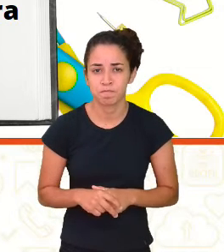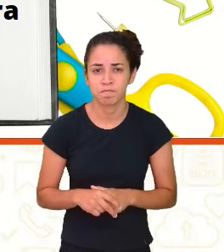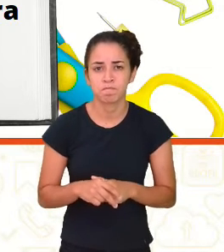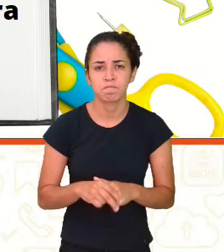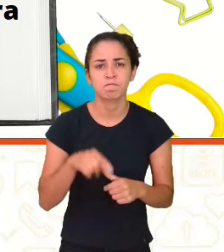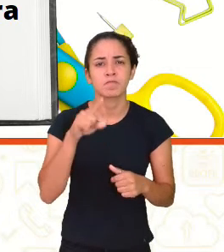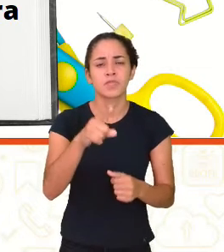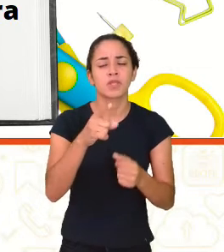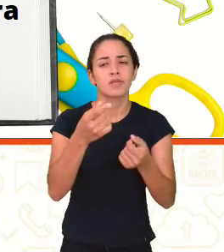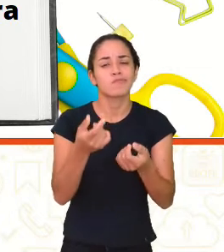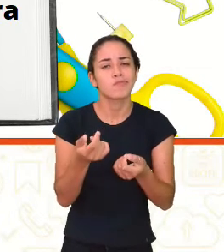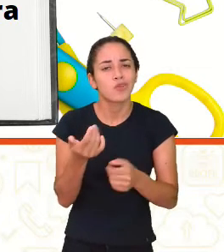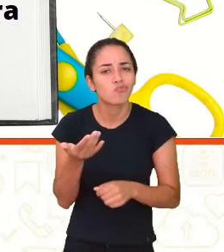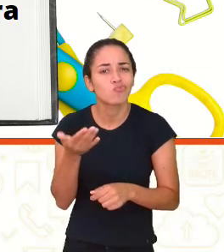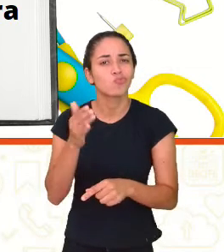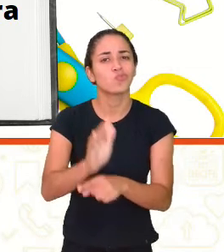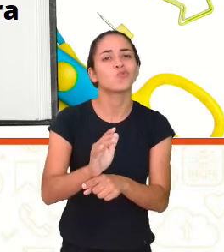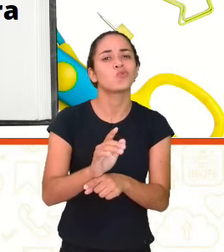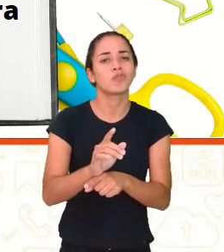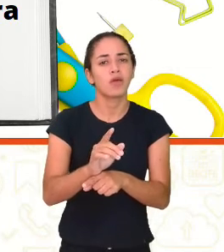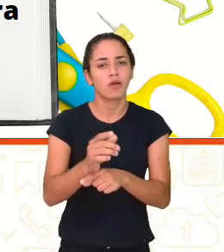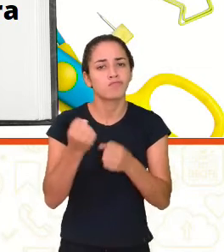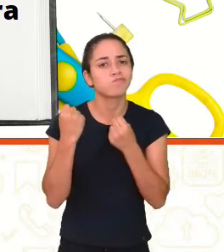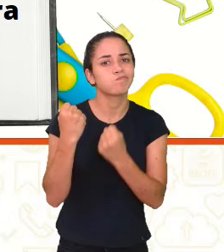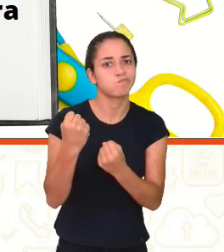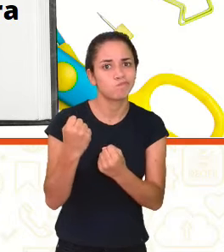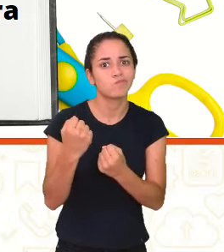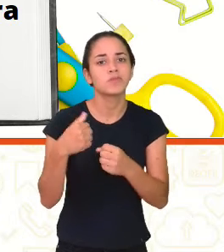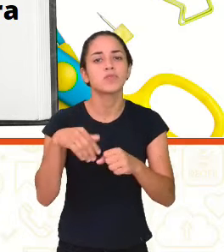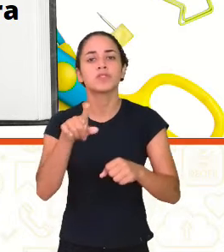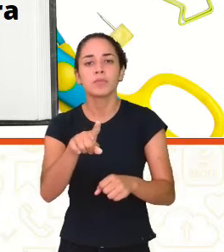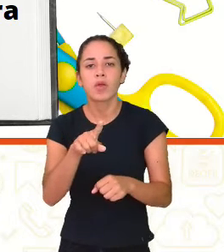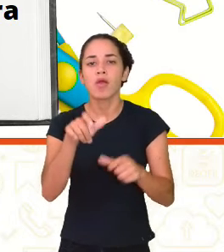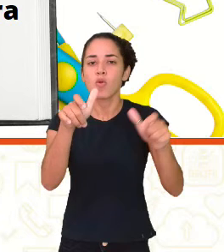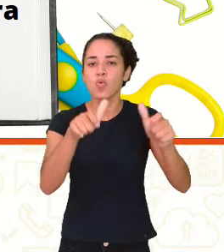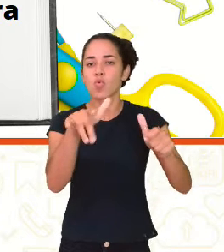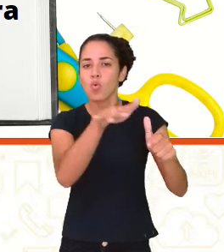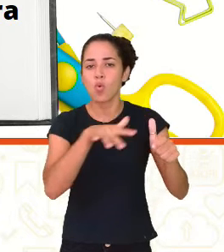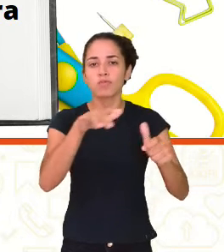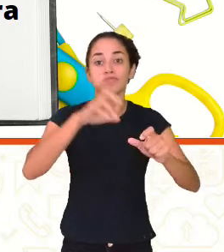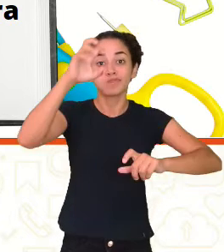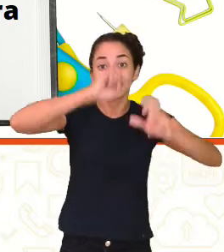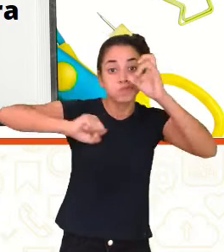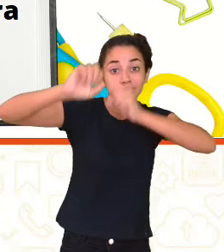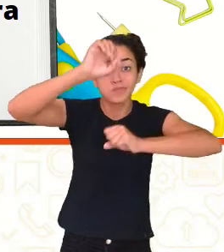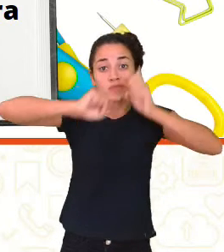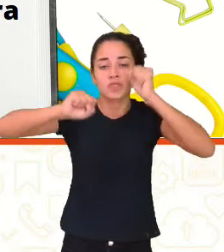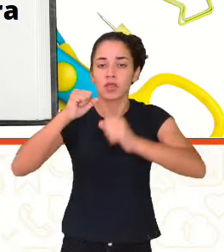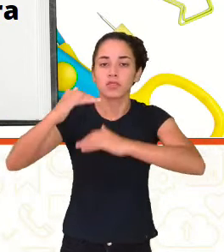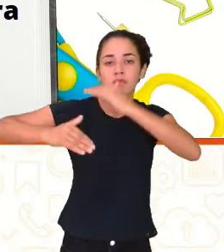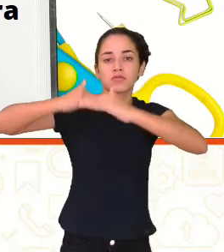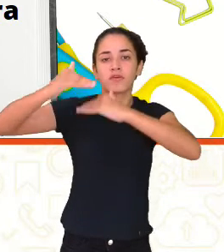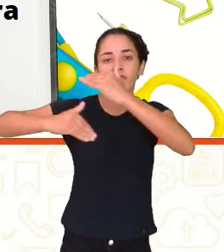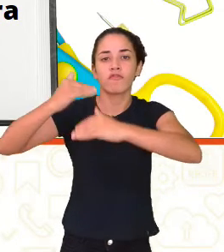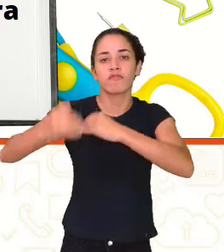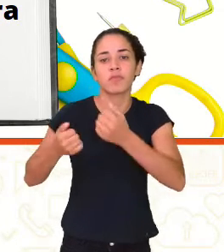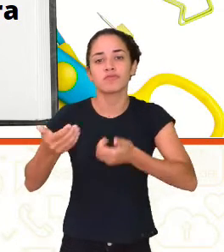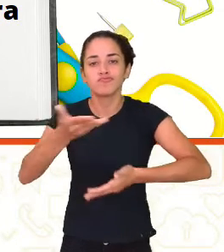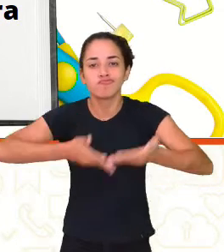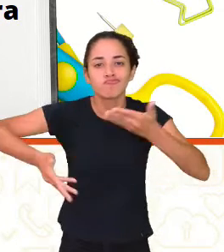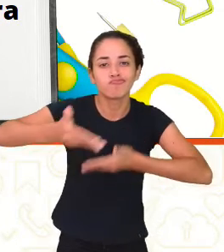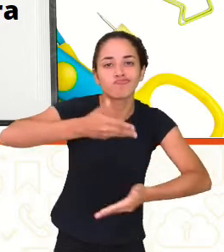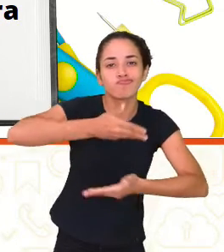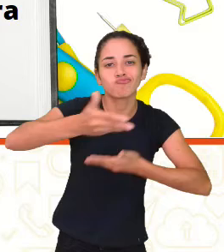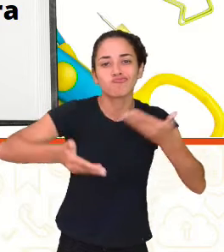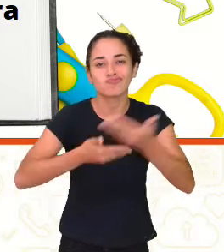de intencionalidade e potencialidade. É um local de aprendizagem, de desenvolvimento e